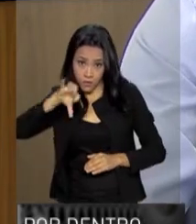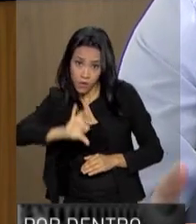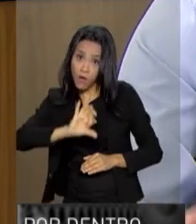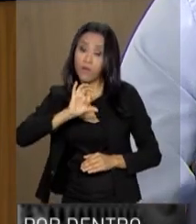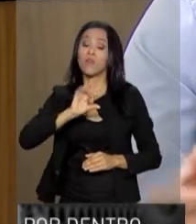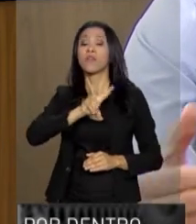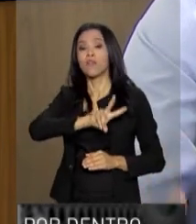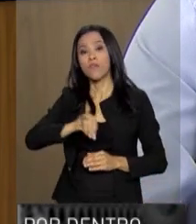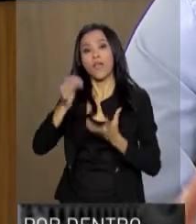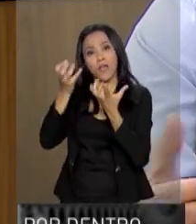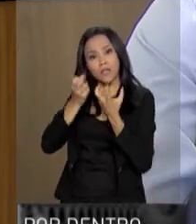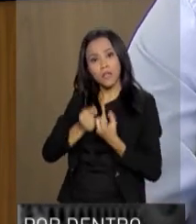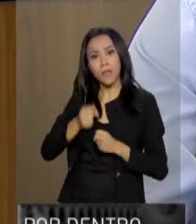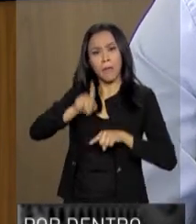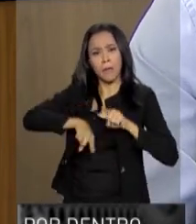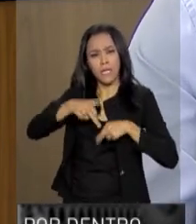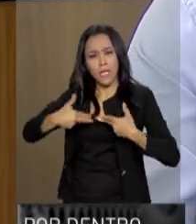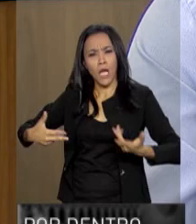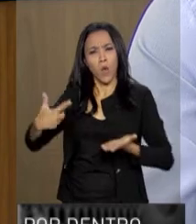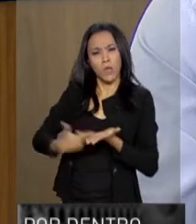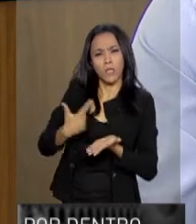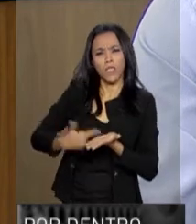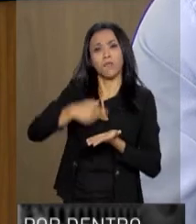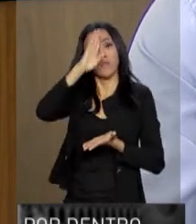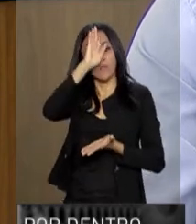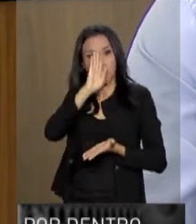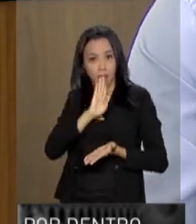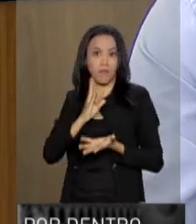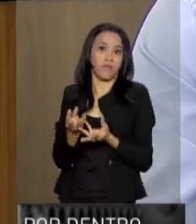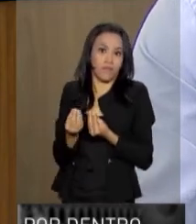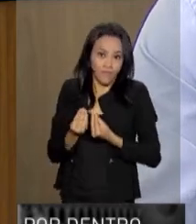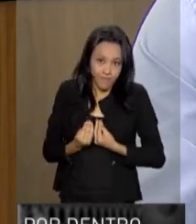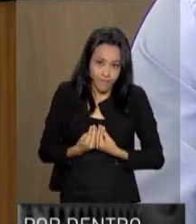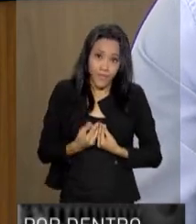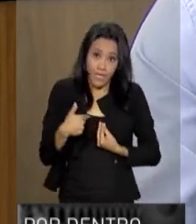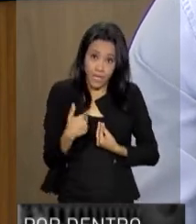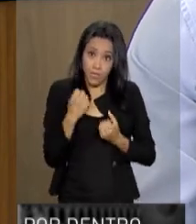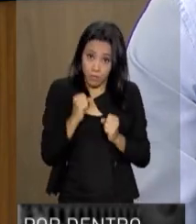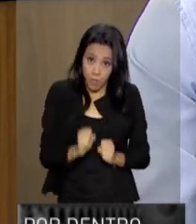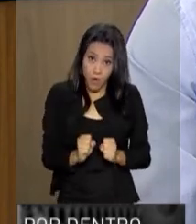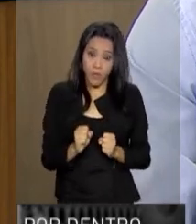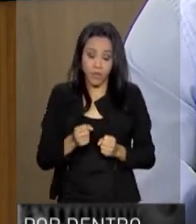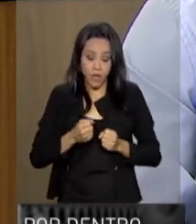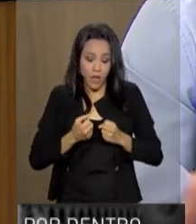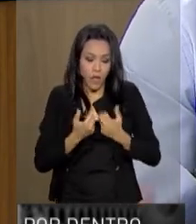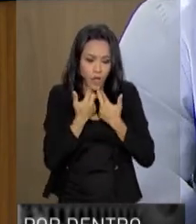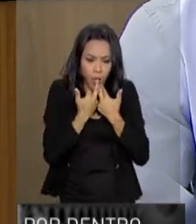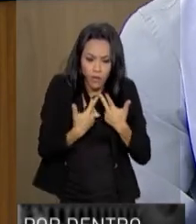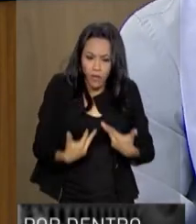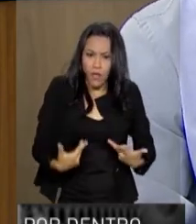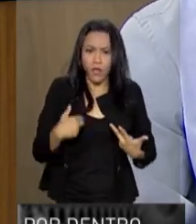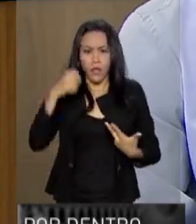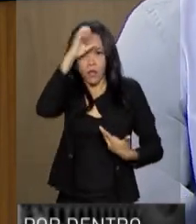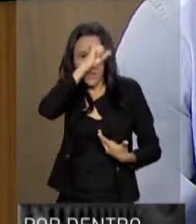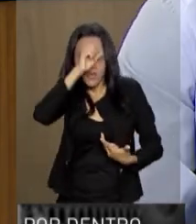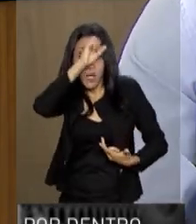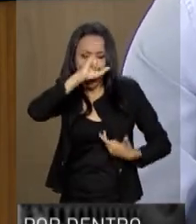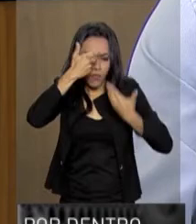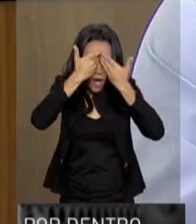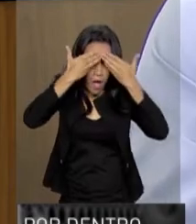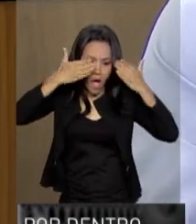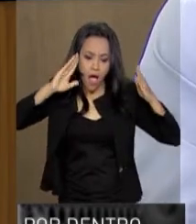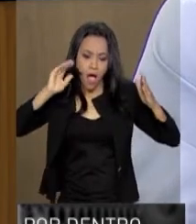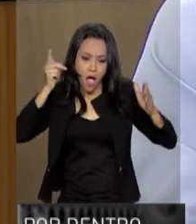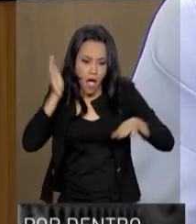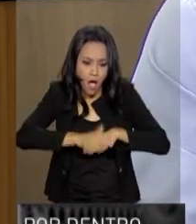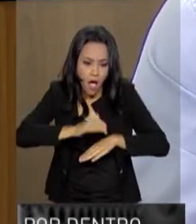curso e material totalmente gratuitos possam através da inovação do empreendedorismo montar